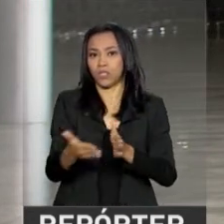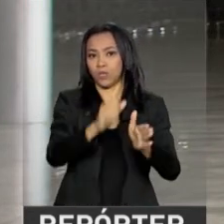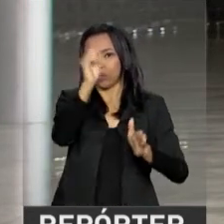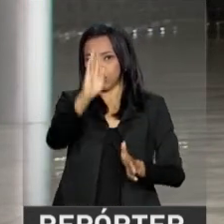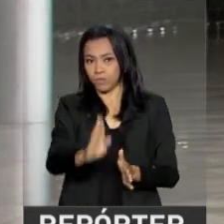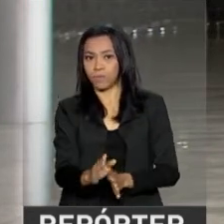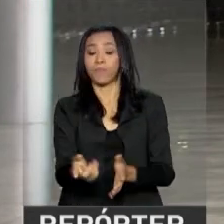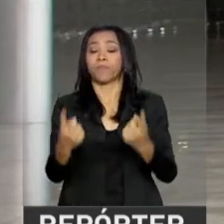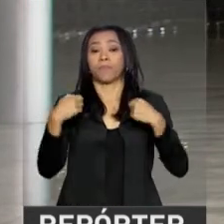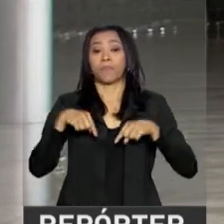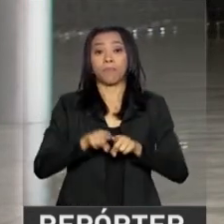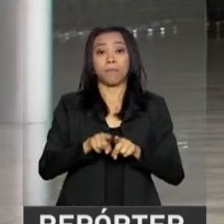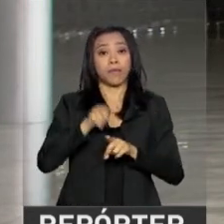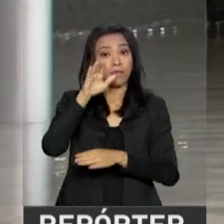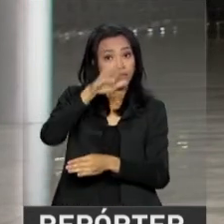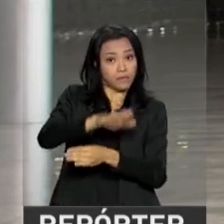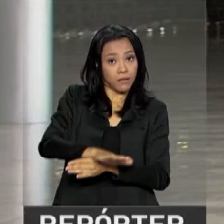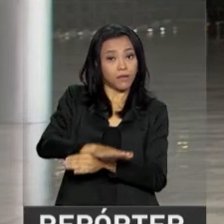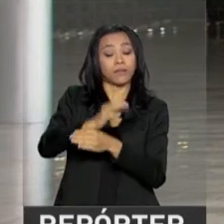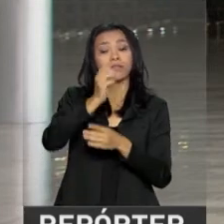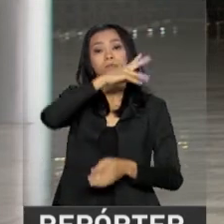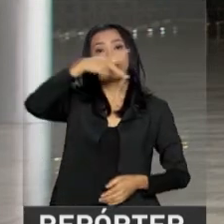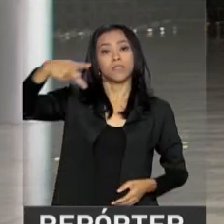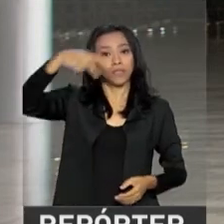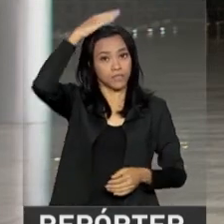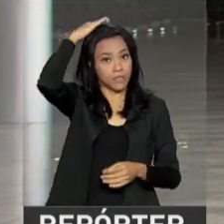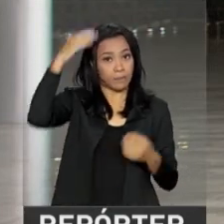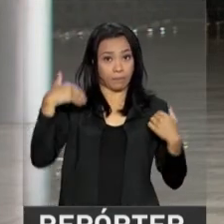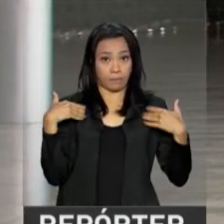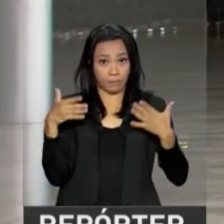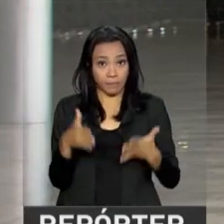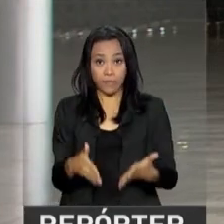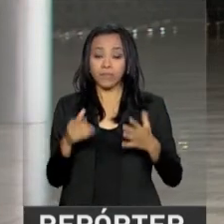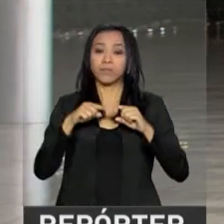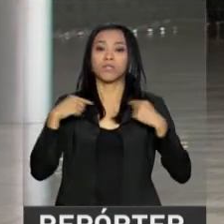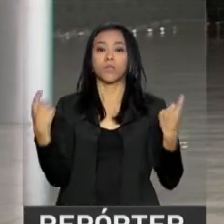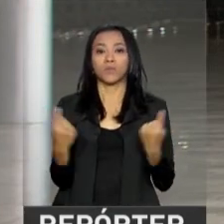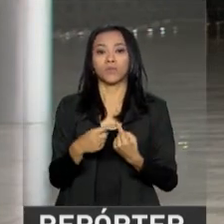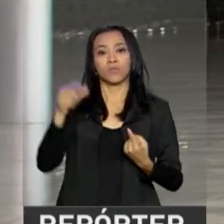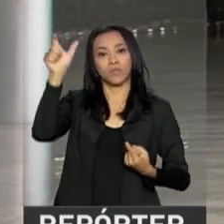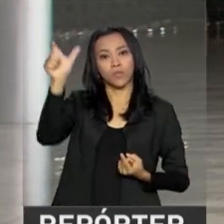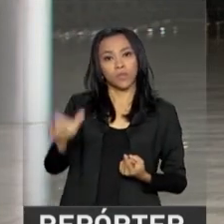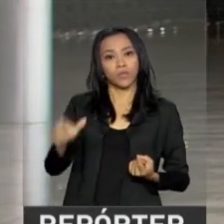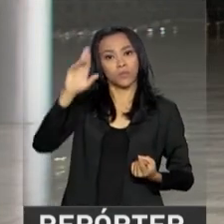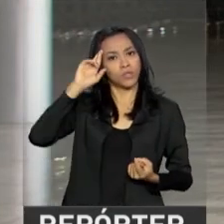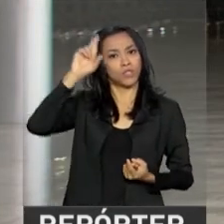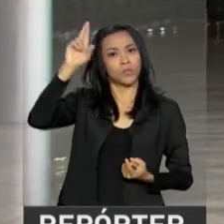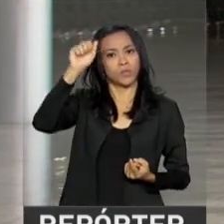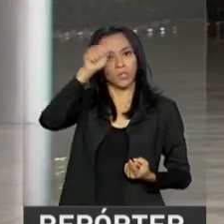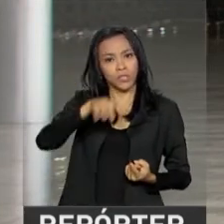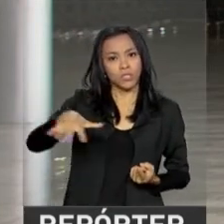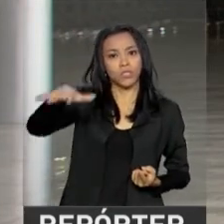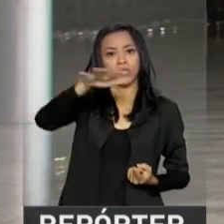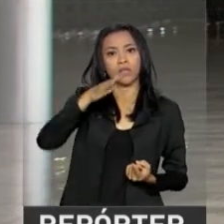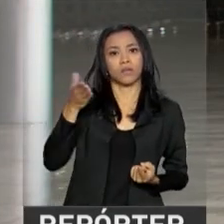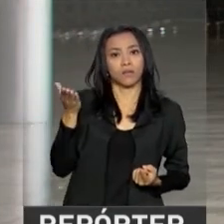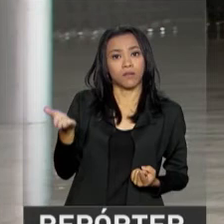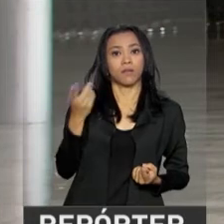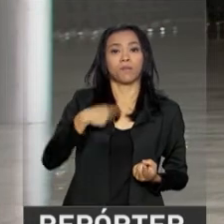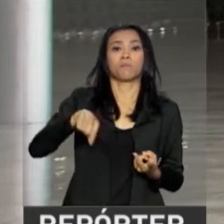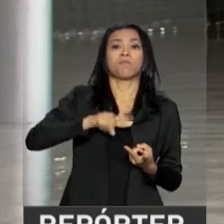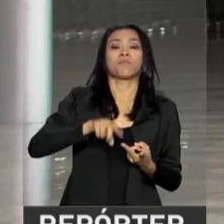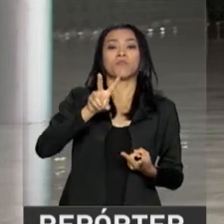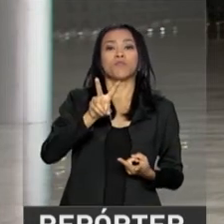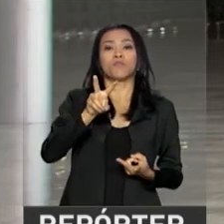temer também participa de reuniões com roberto azevedo diretor geral da organização mundial do comércio e com